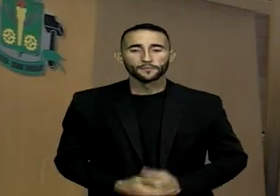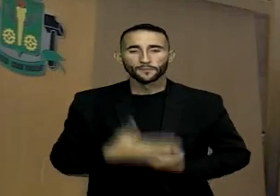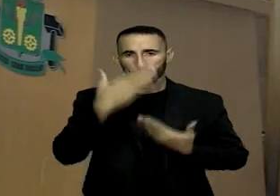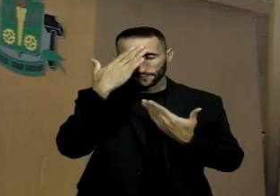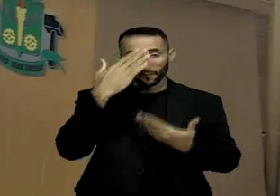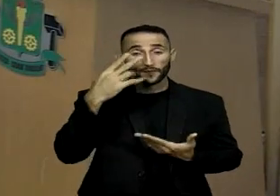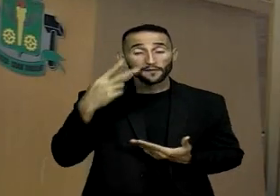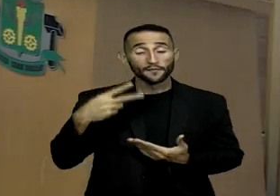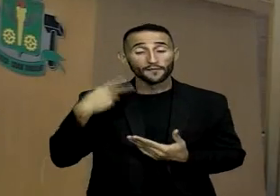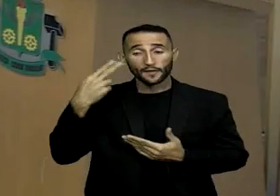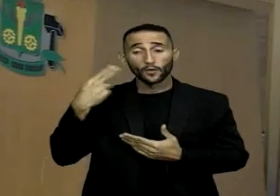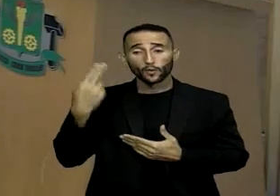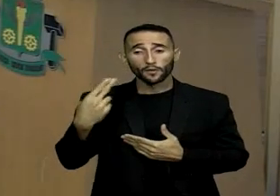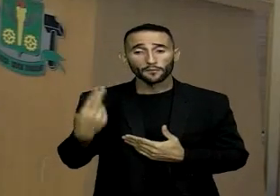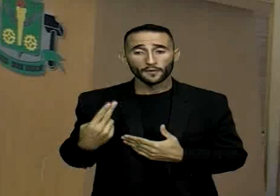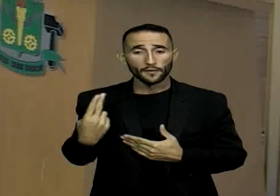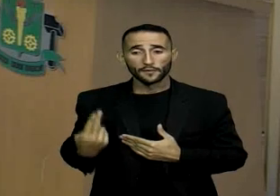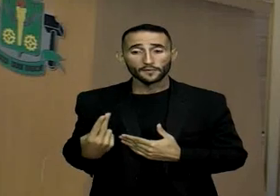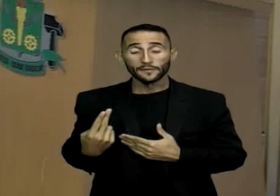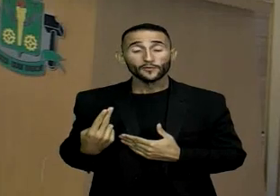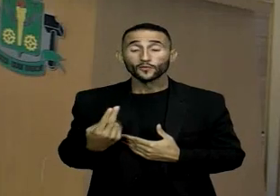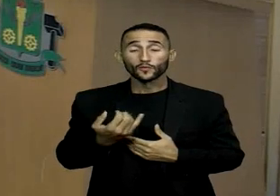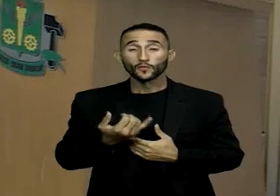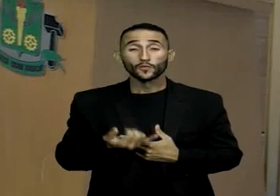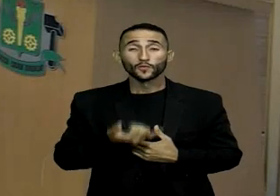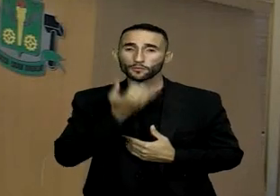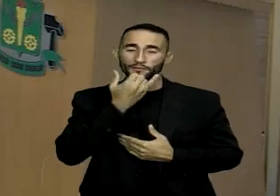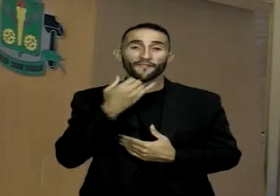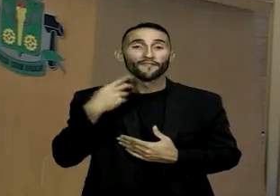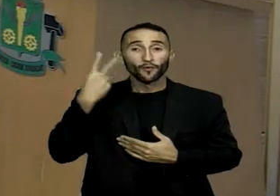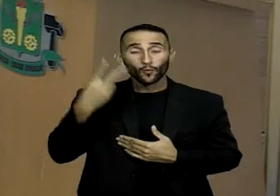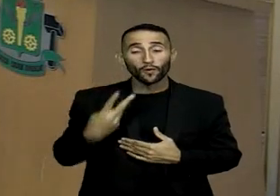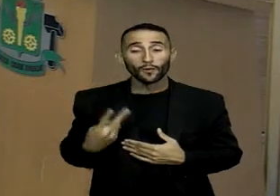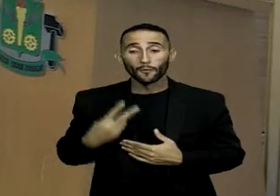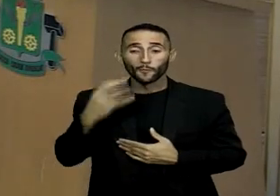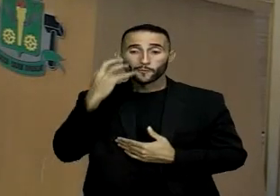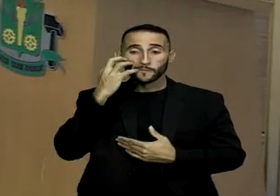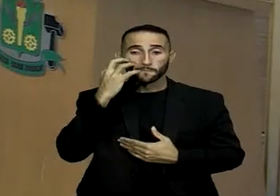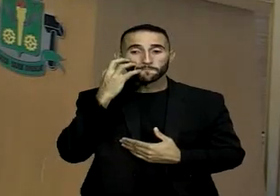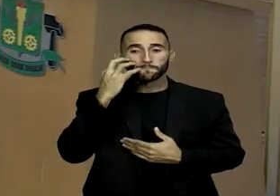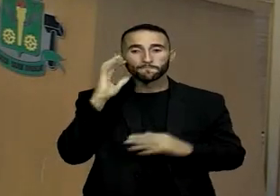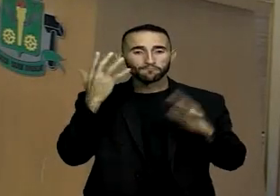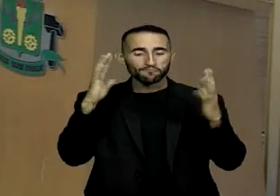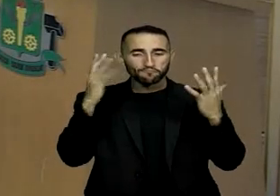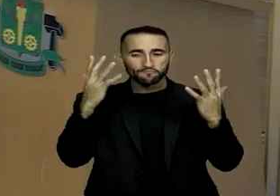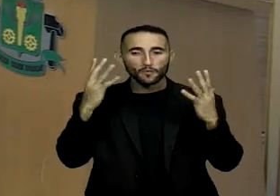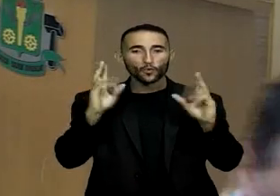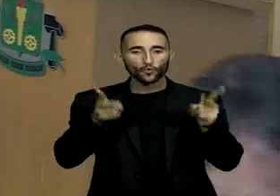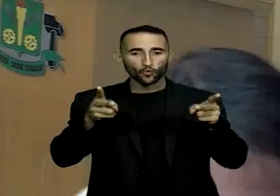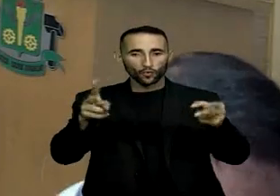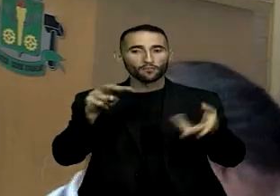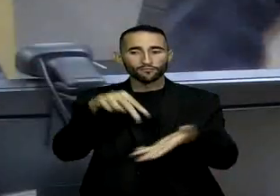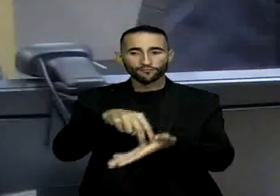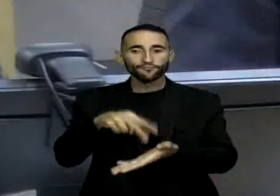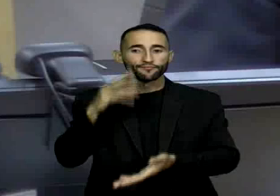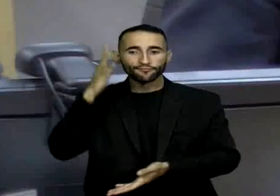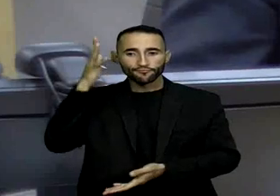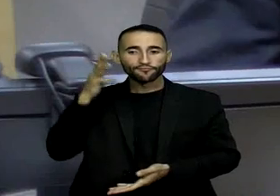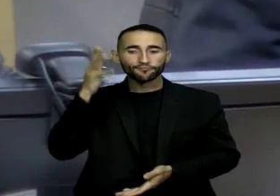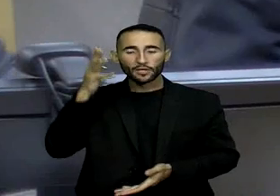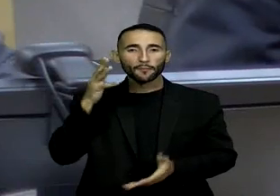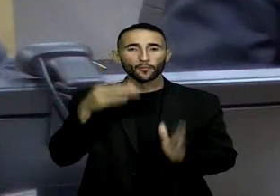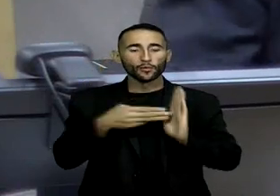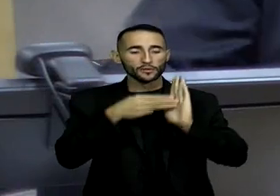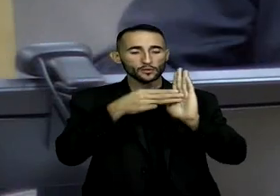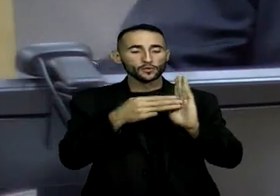Obrigado, nobre vereadora Lúcia da Saúde. Continua em discussão a moção de repúdio